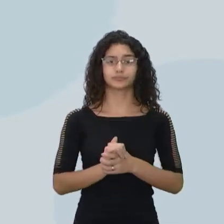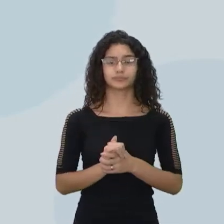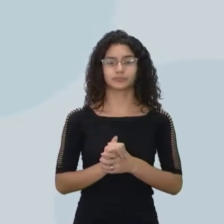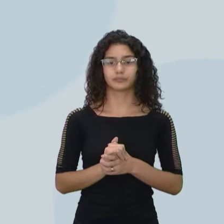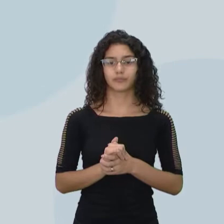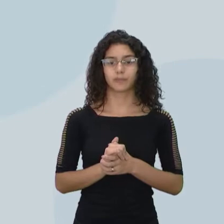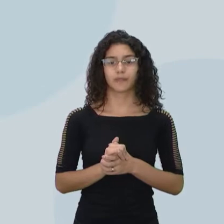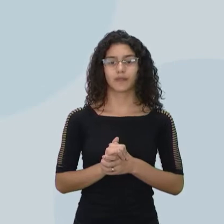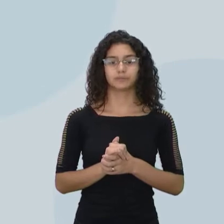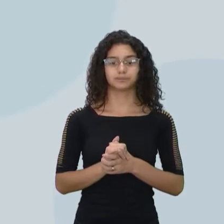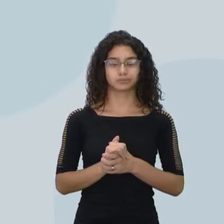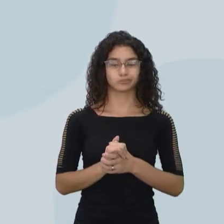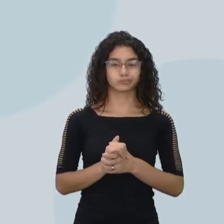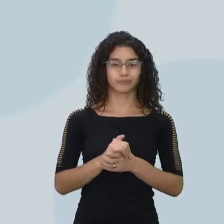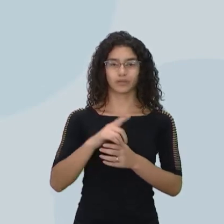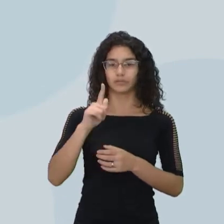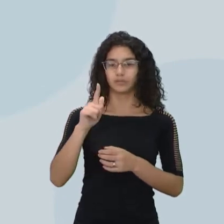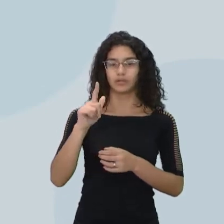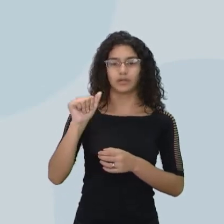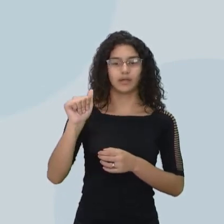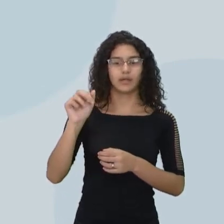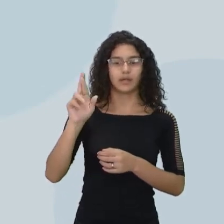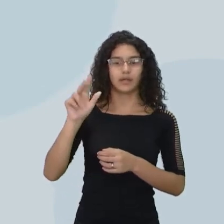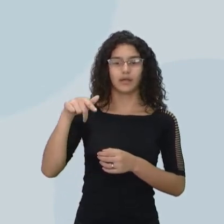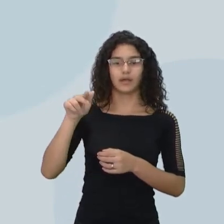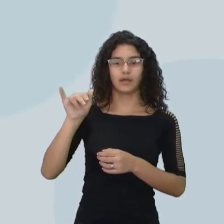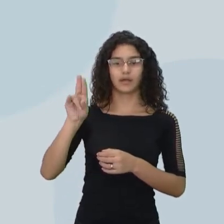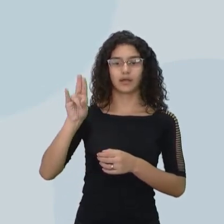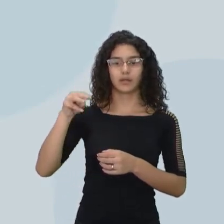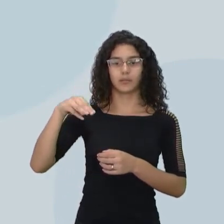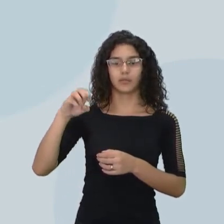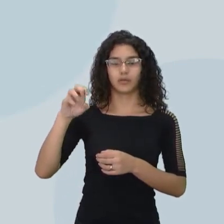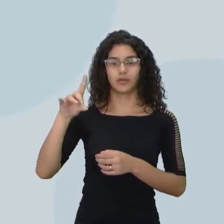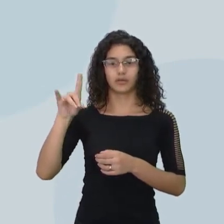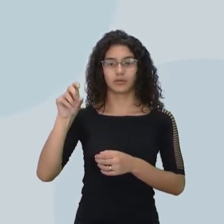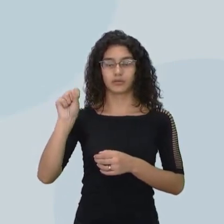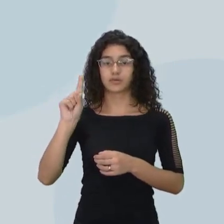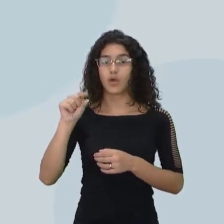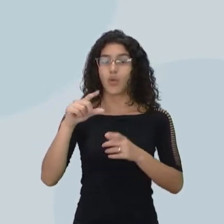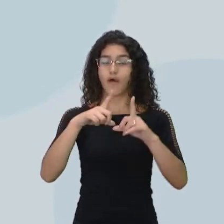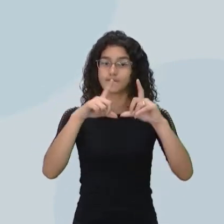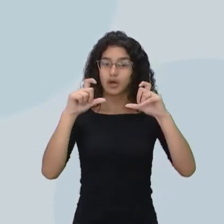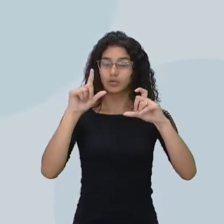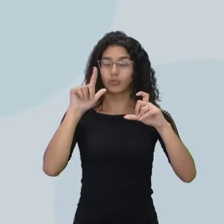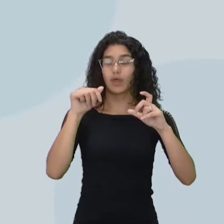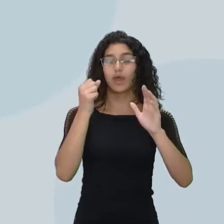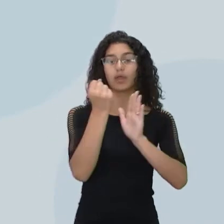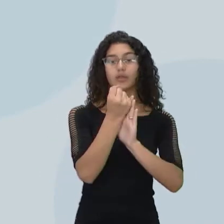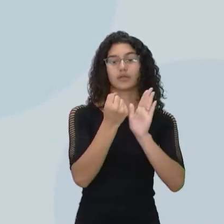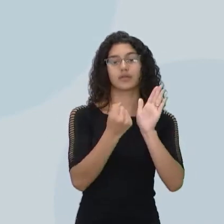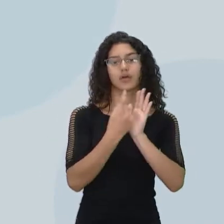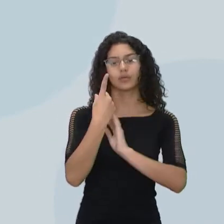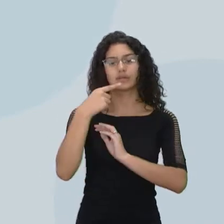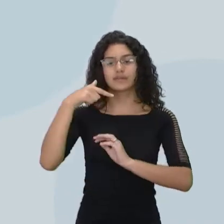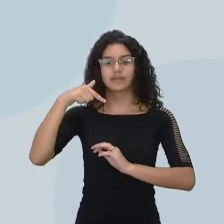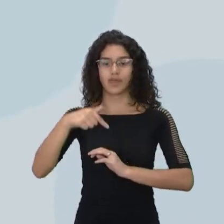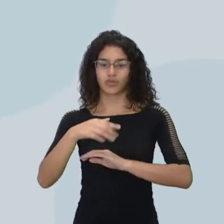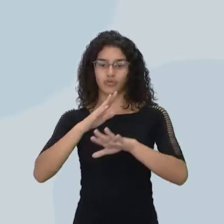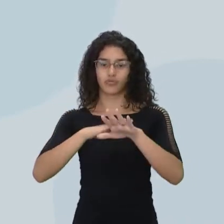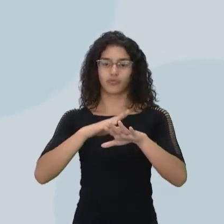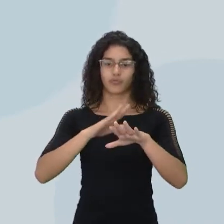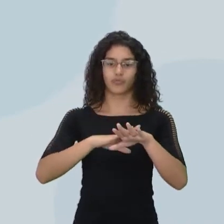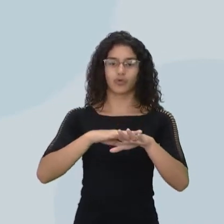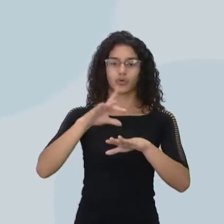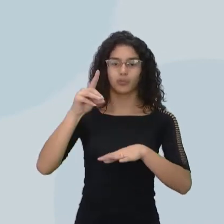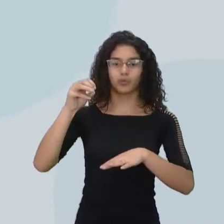de um grego, o Arquimedes. Esse retrato, ele é lá do século XVII, né, feito por Domenico Fetti, né,